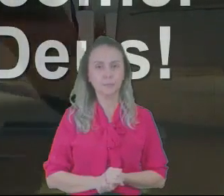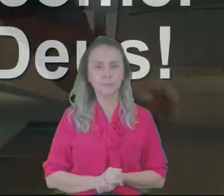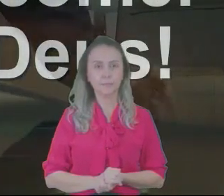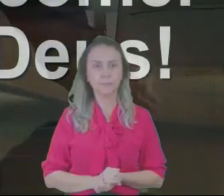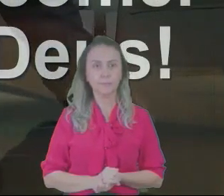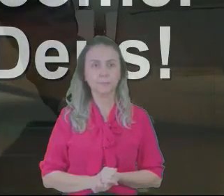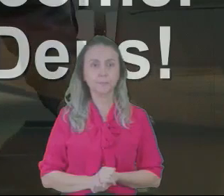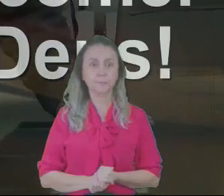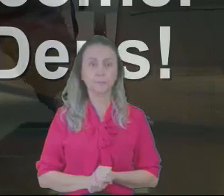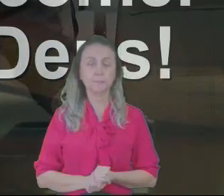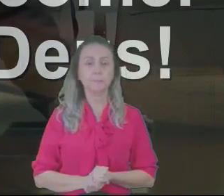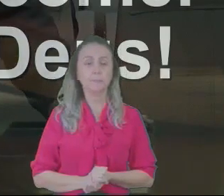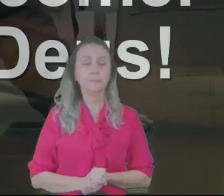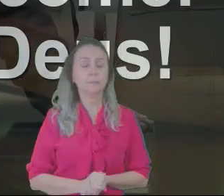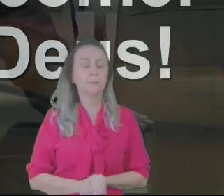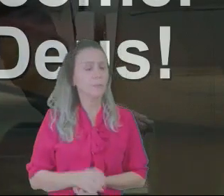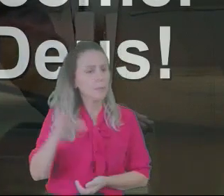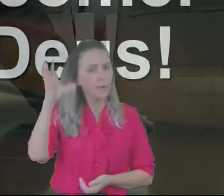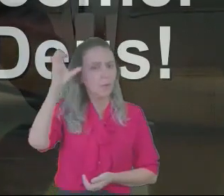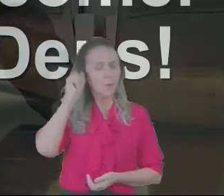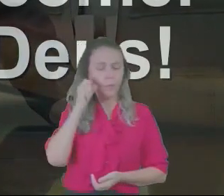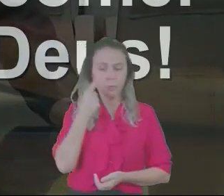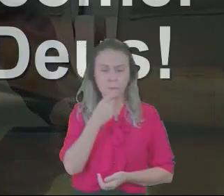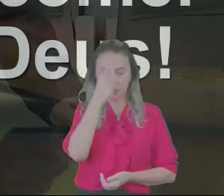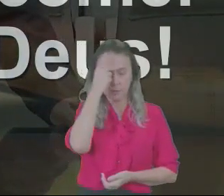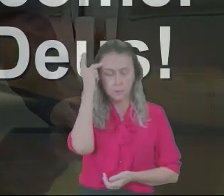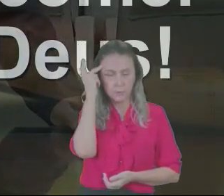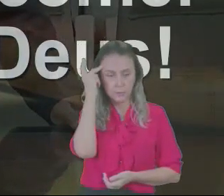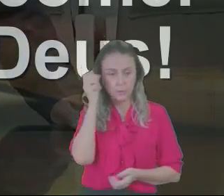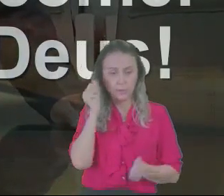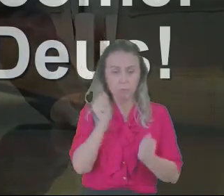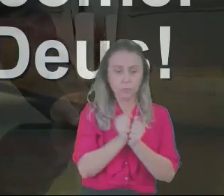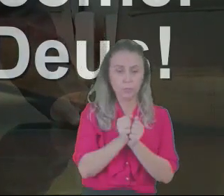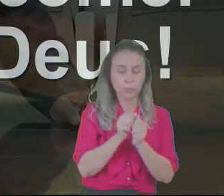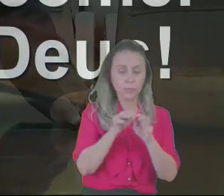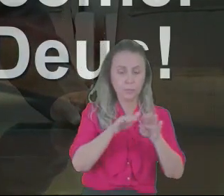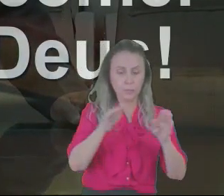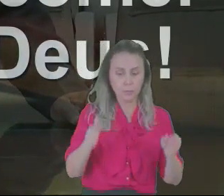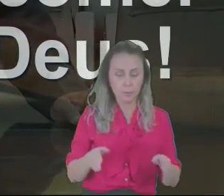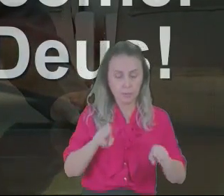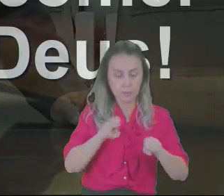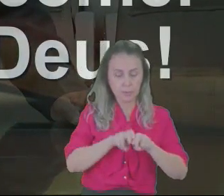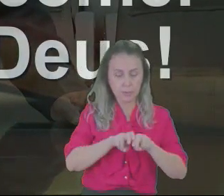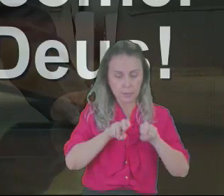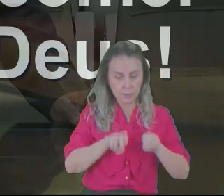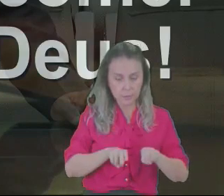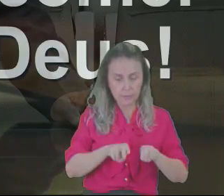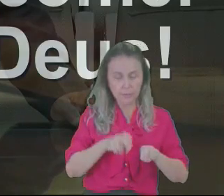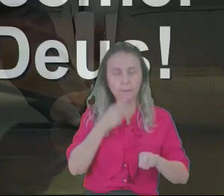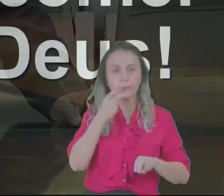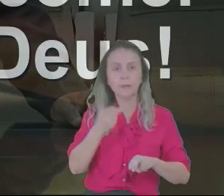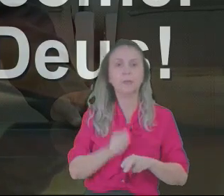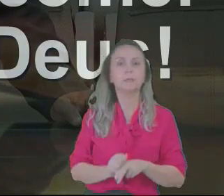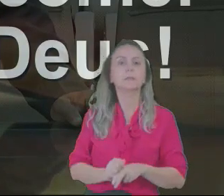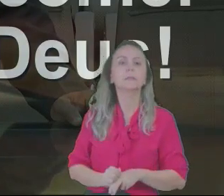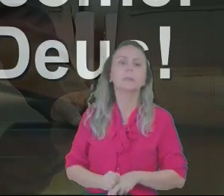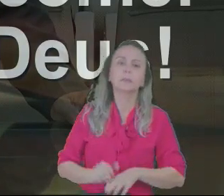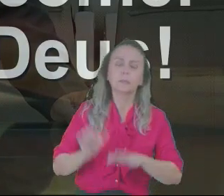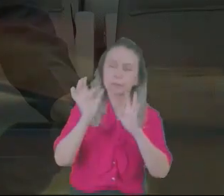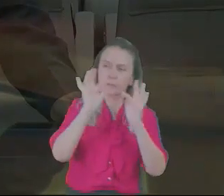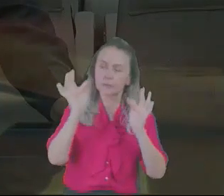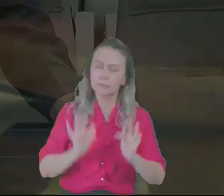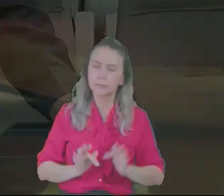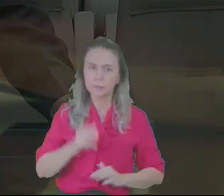o e ouvindo isto um dos que estavam com ele a mesa disse e bem-aventurado que comer pão no reino